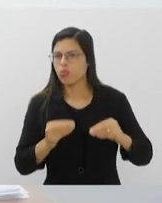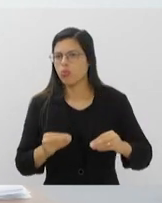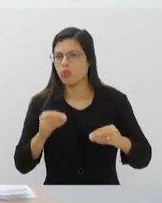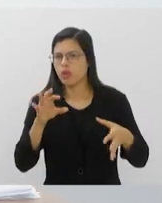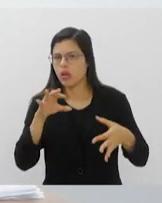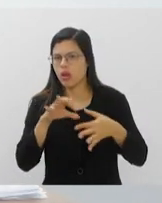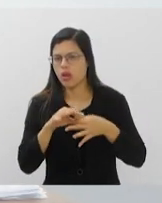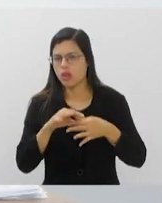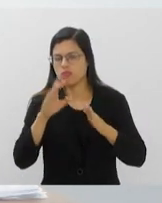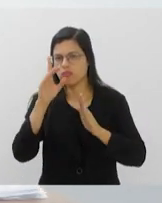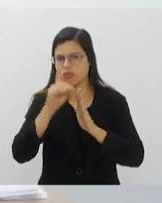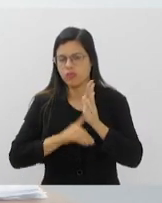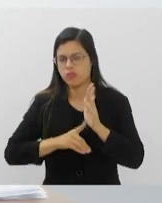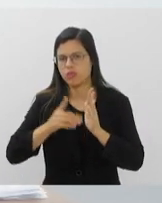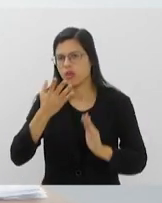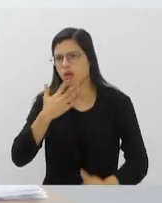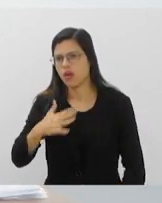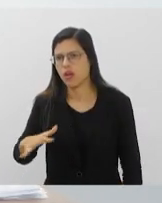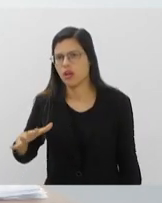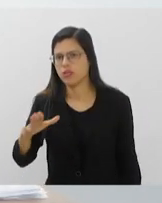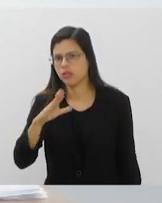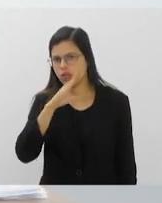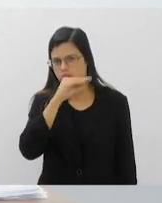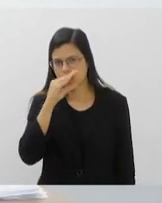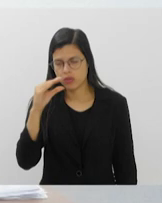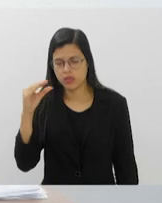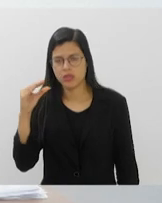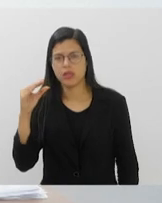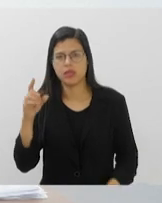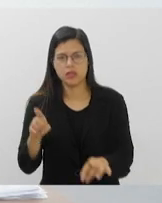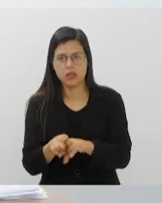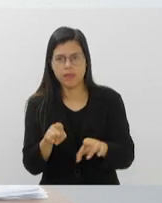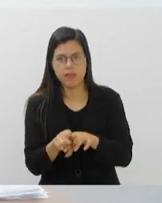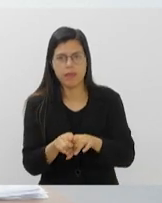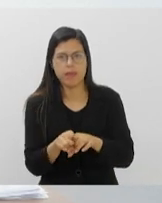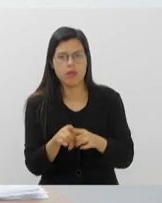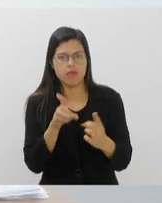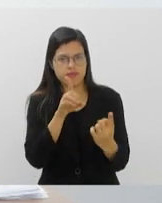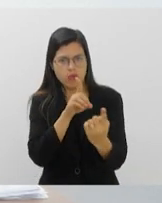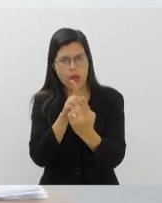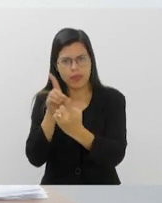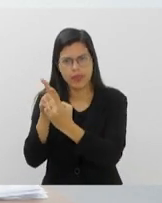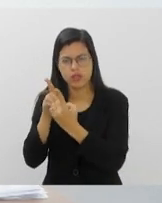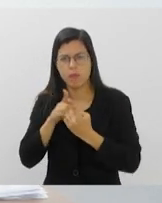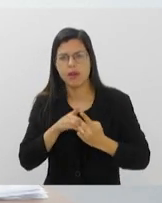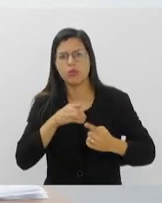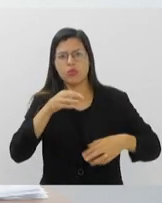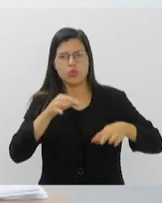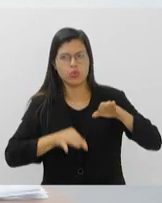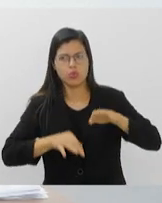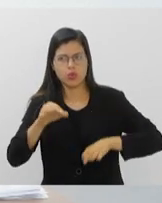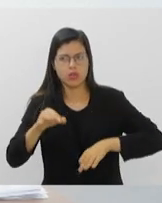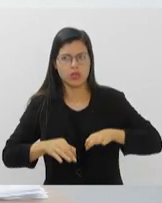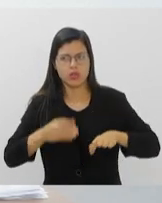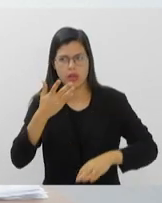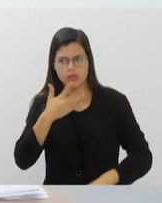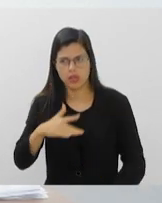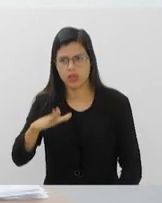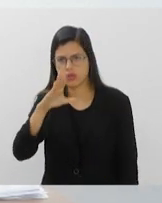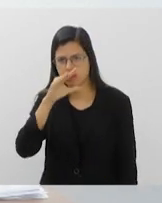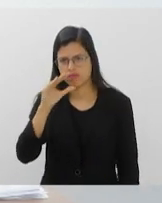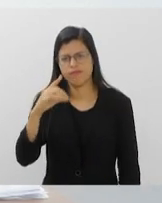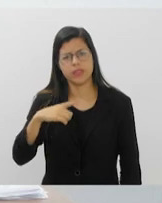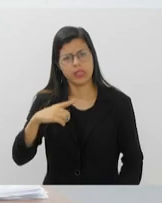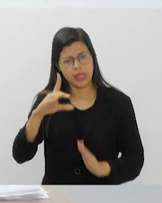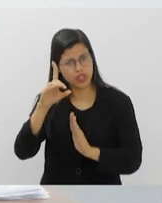direito de crianças e adolescentes também no atendimento jurídico a essas crianças né que TM esse direito além dos adolescentes também